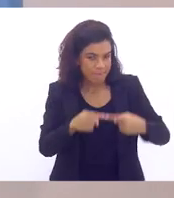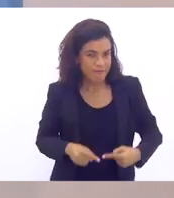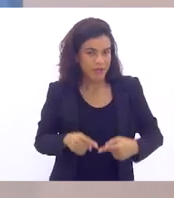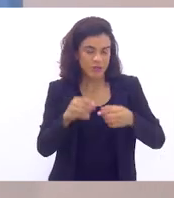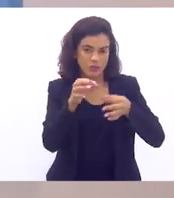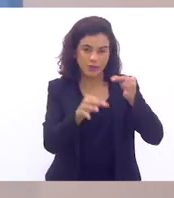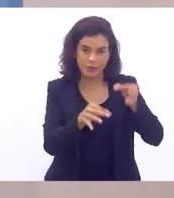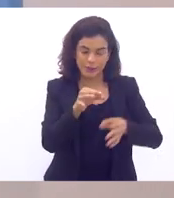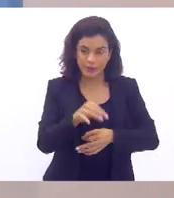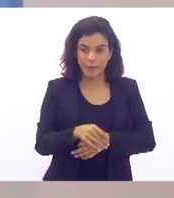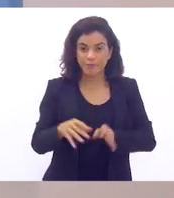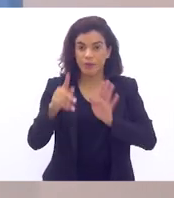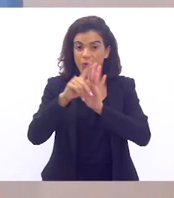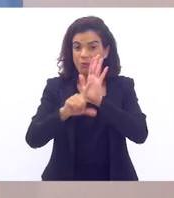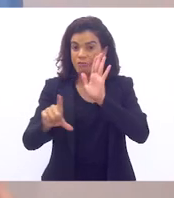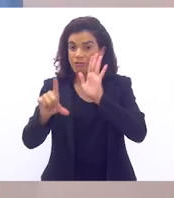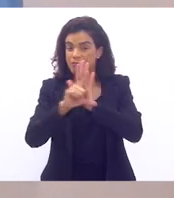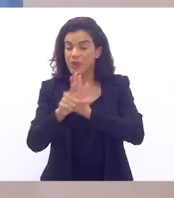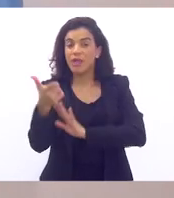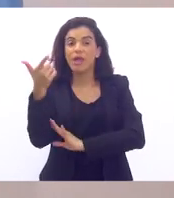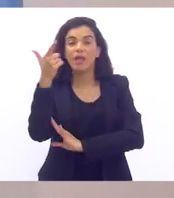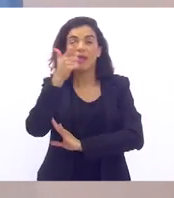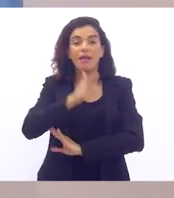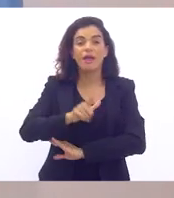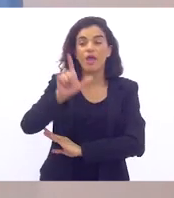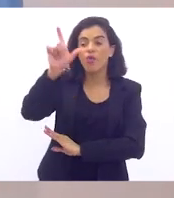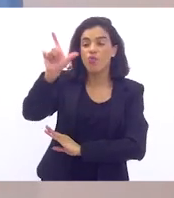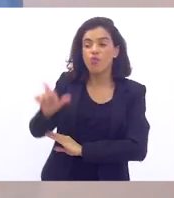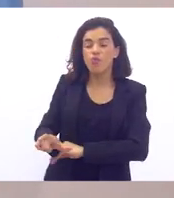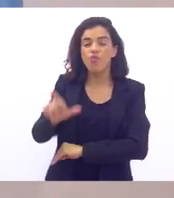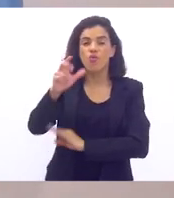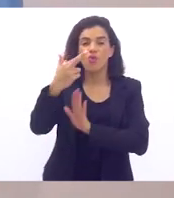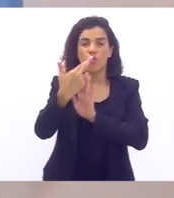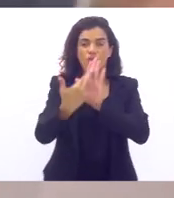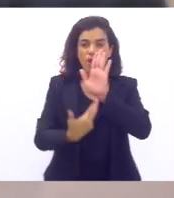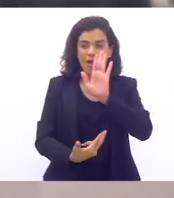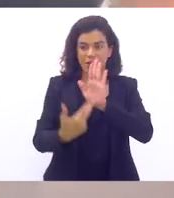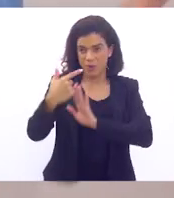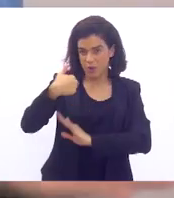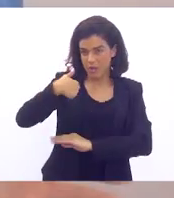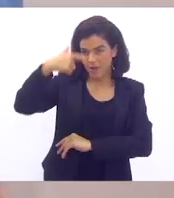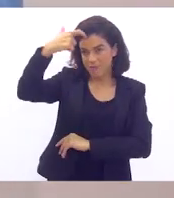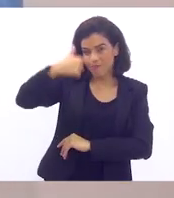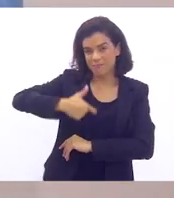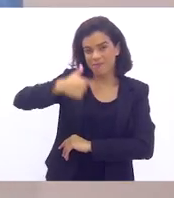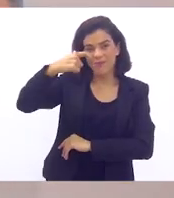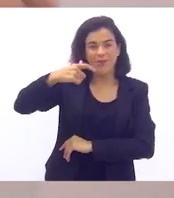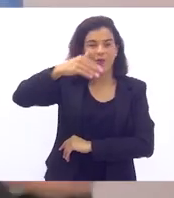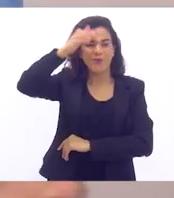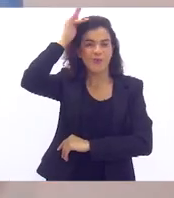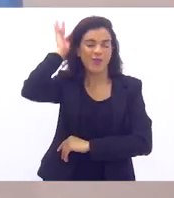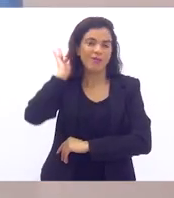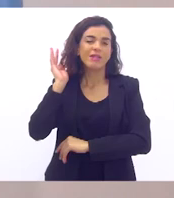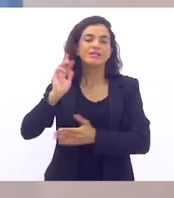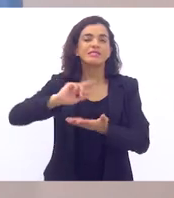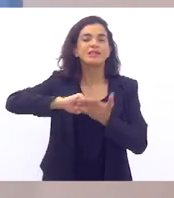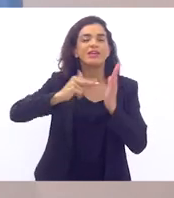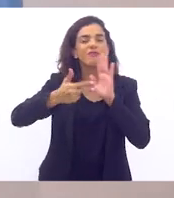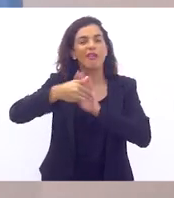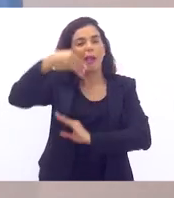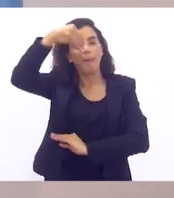o projeto ganha um relator nessa CNJ posso ser uma espécie de pai